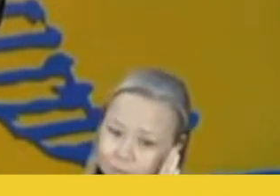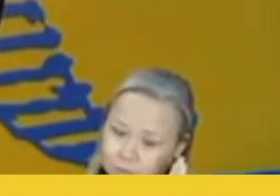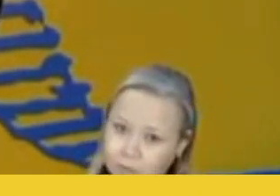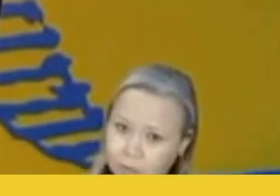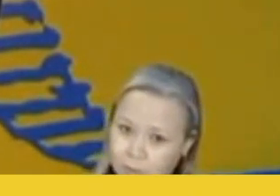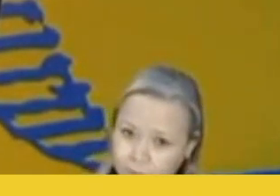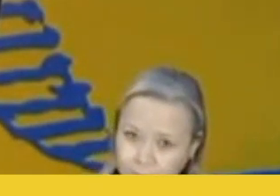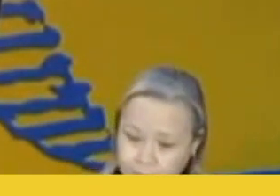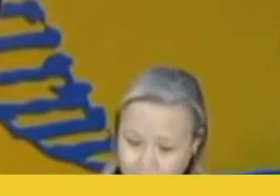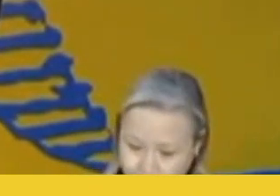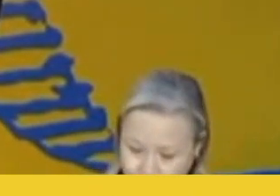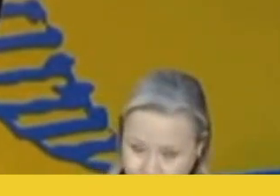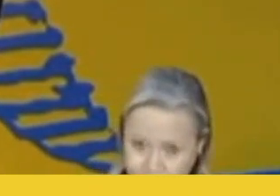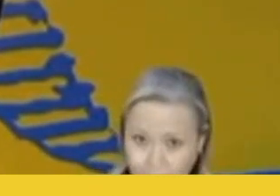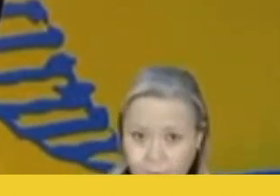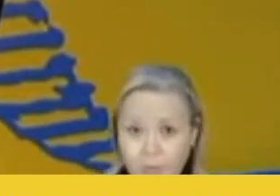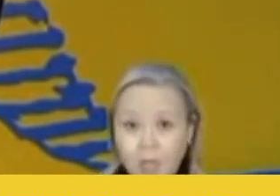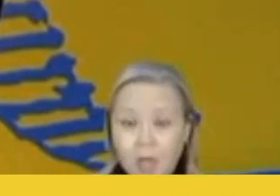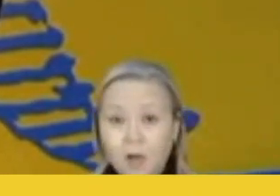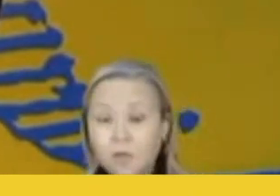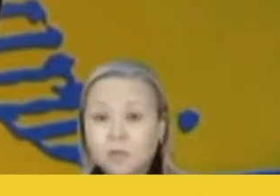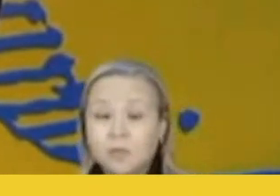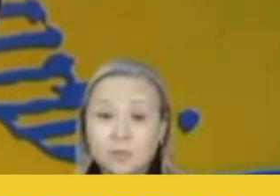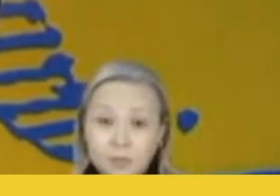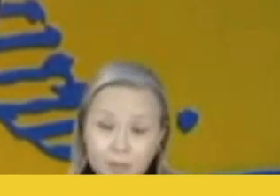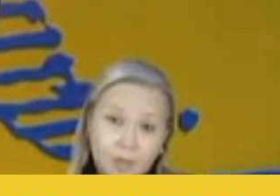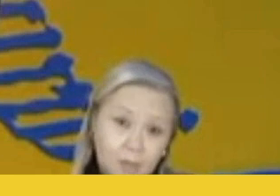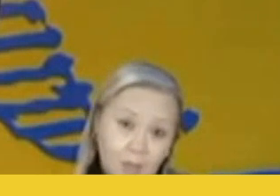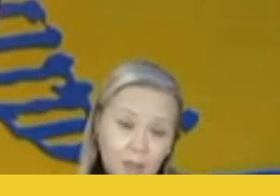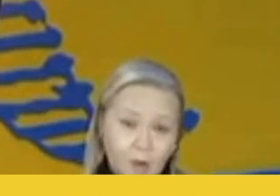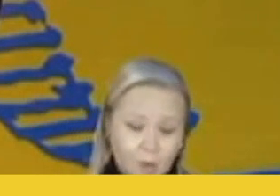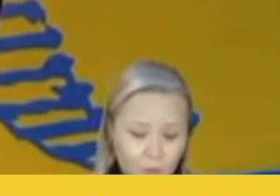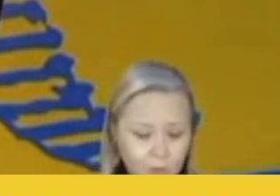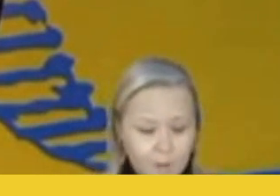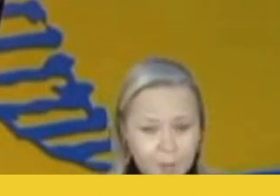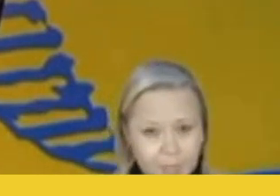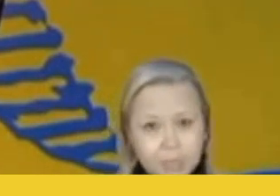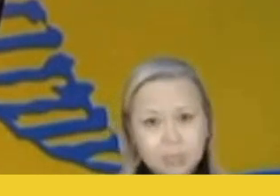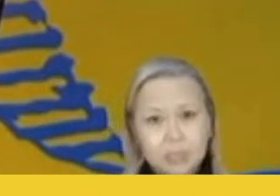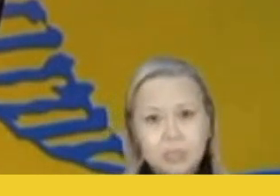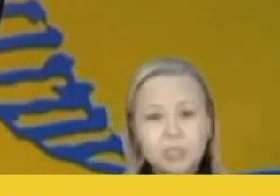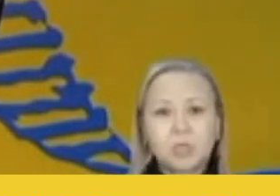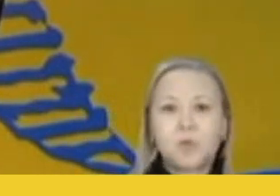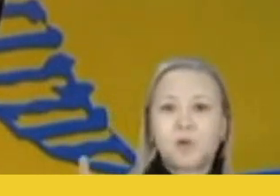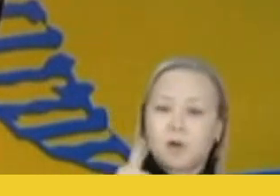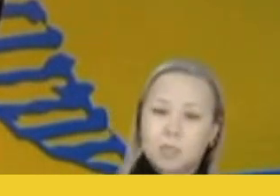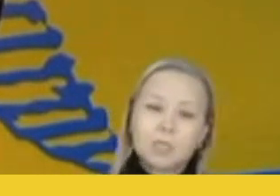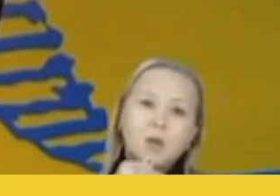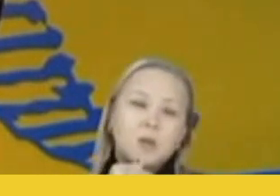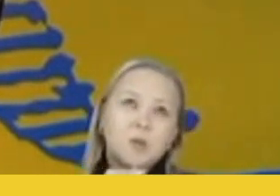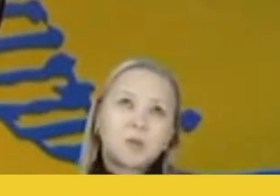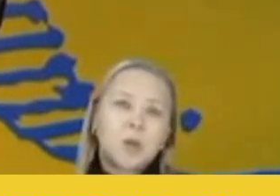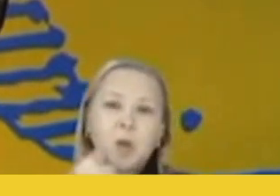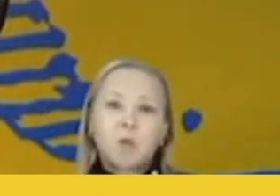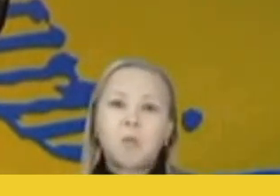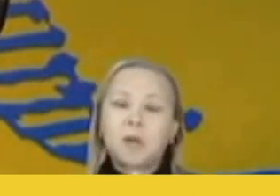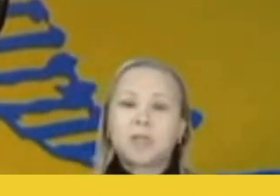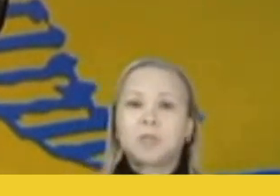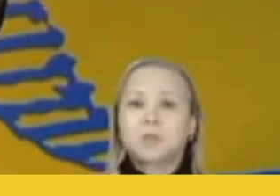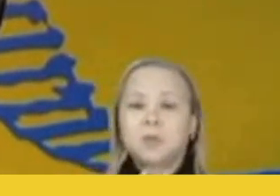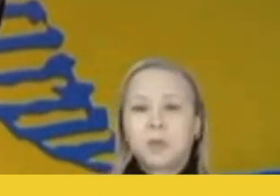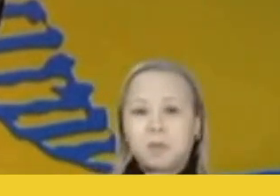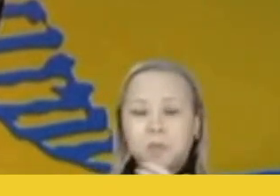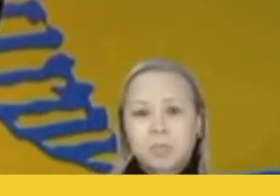necessárias, algumas no âmbito governamental, aquilo que depende de priorização, a exemplo do Plano Nacional de Segurança